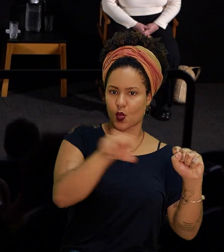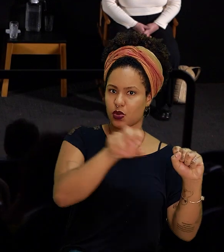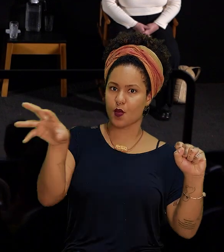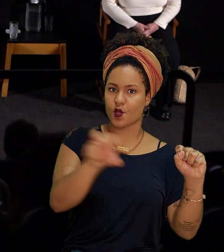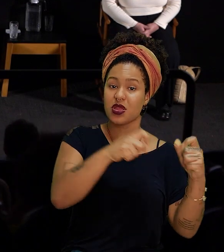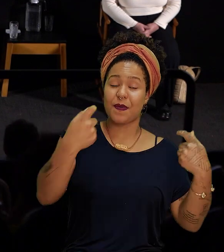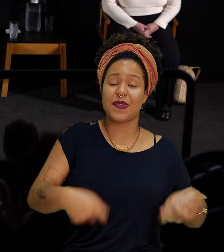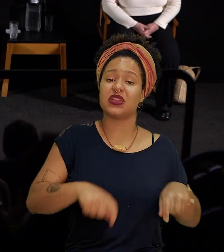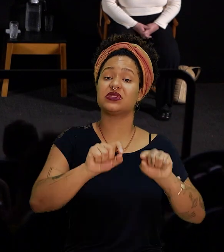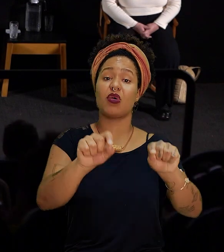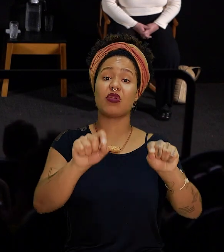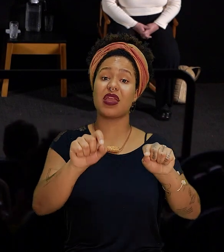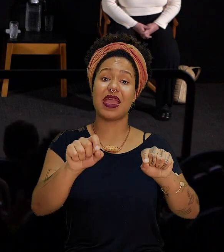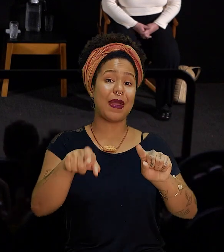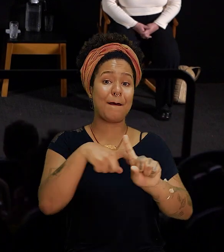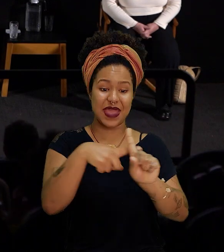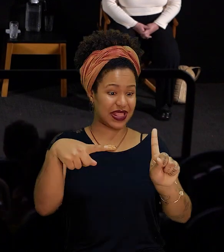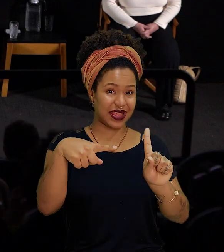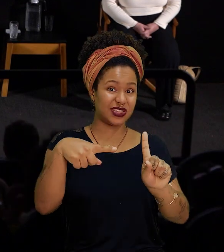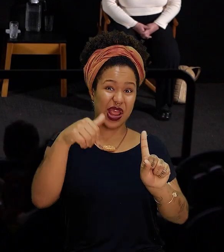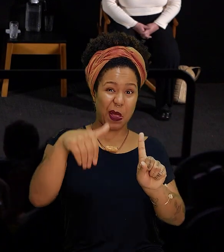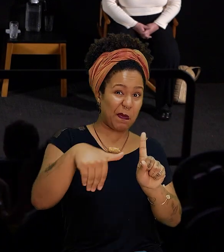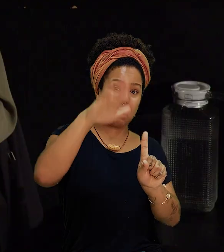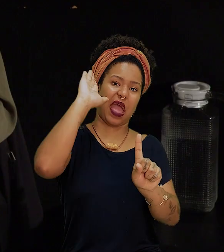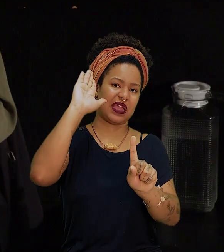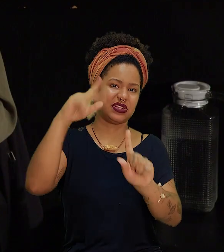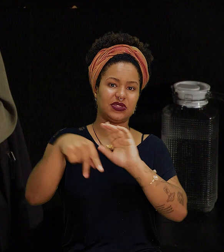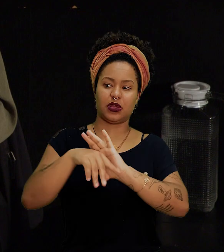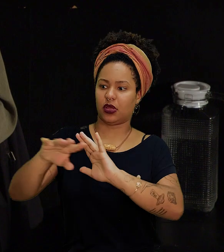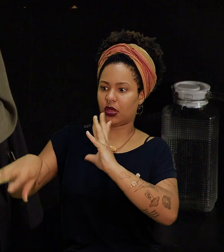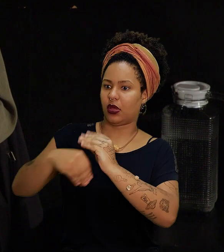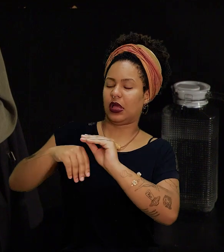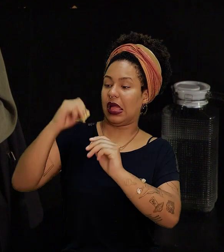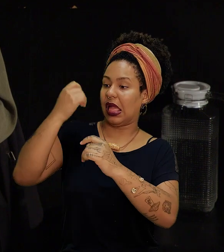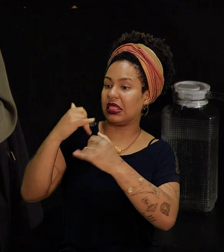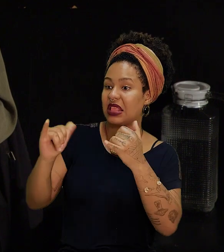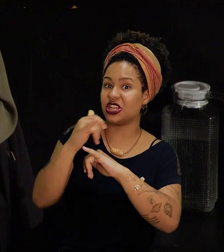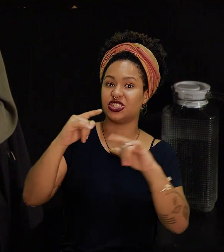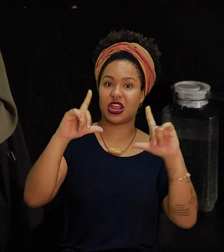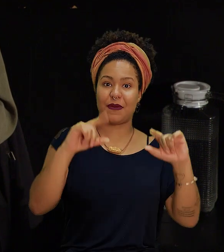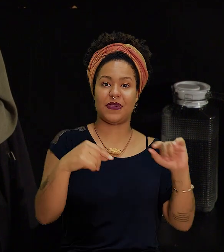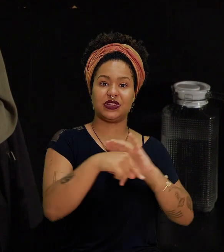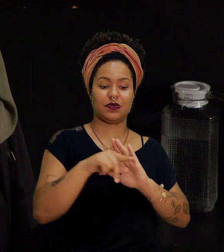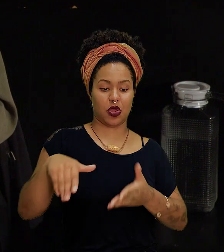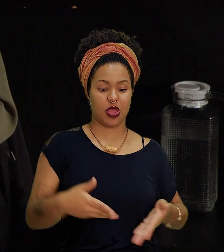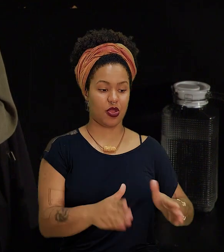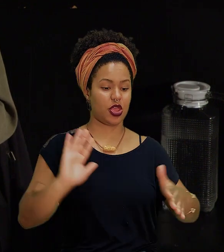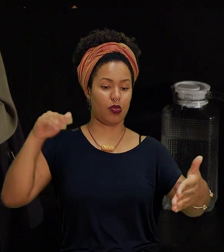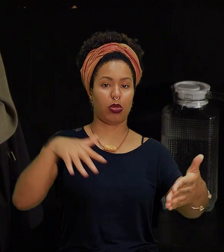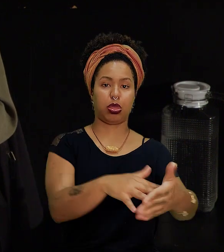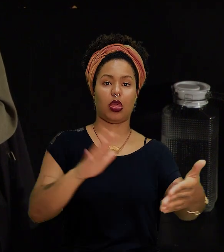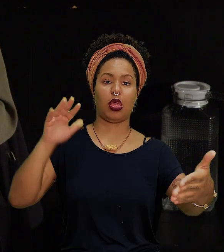vão precisar de mais da metade da vazão mínima do Rio